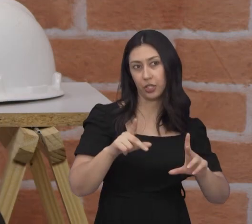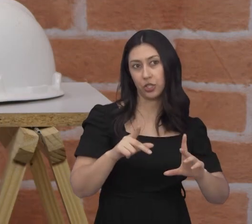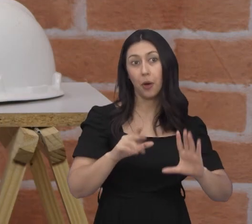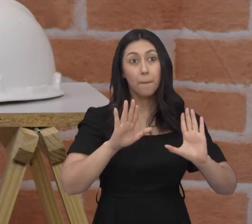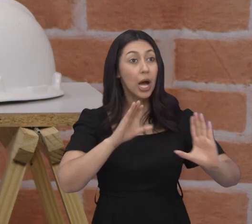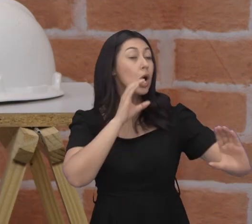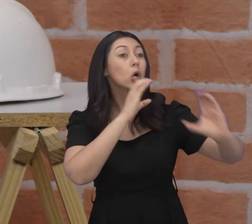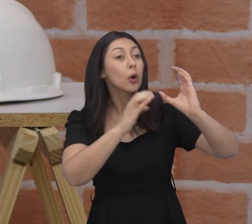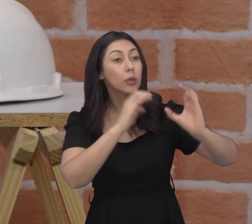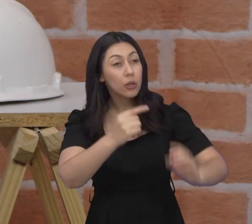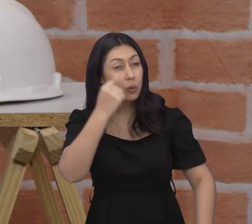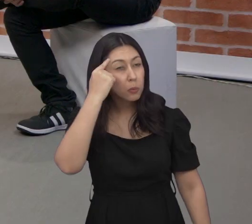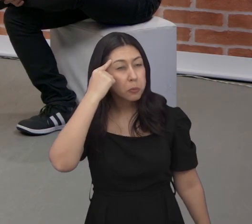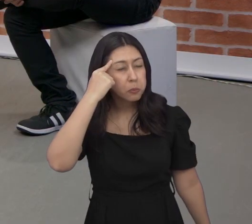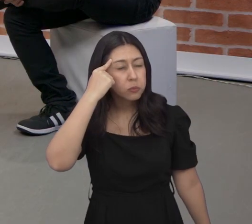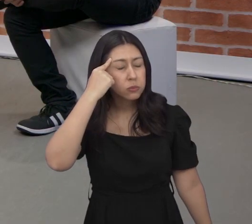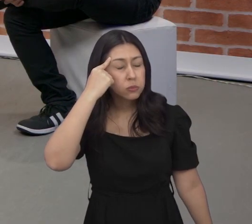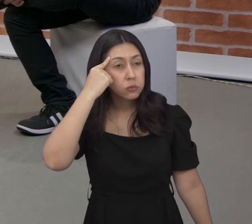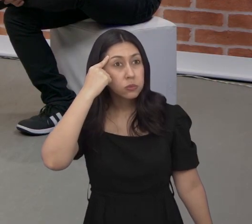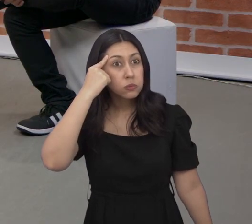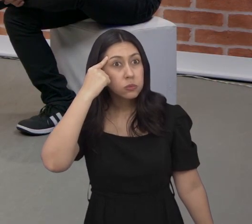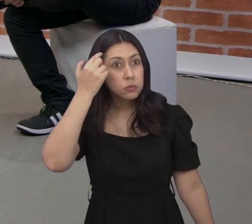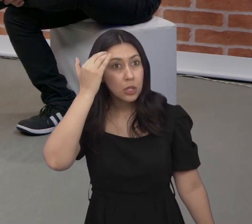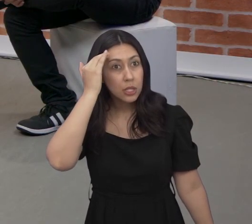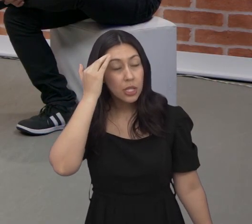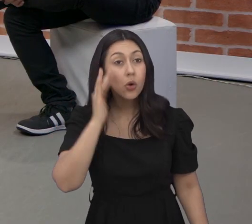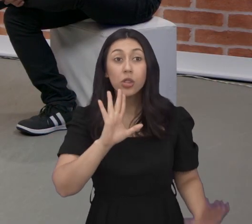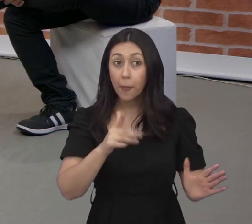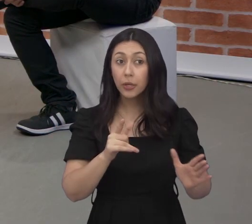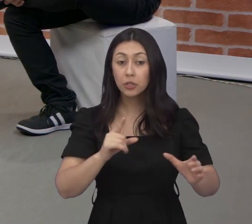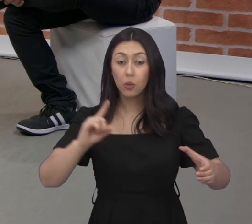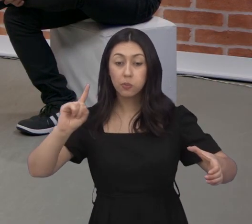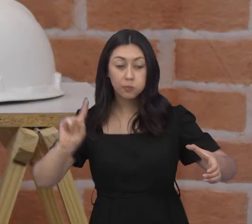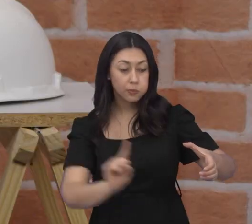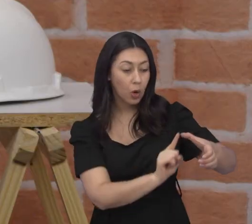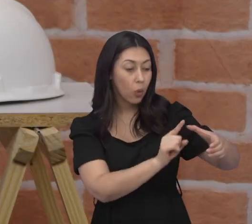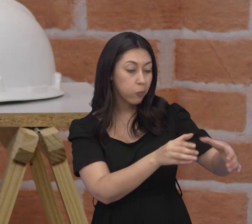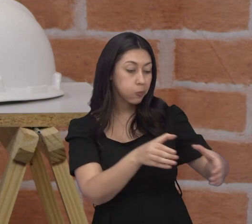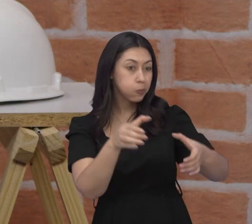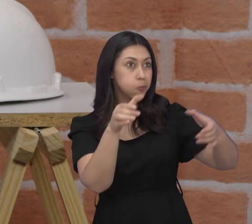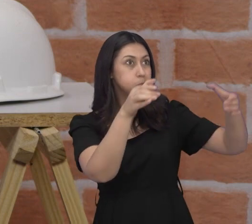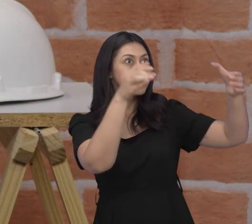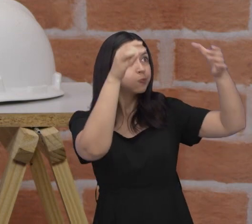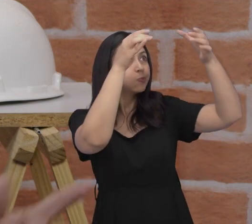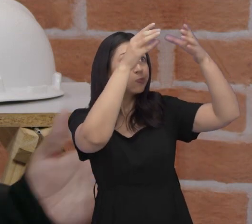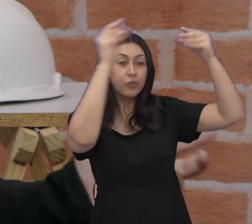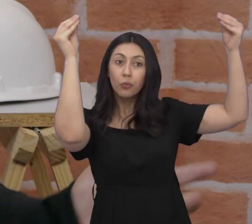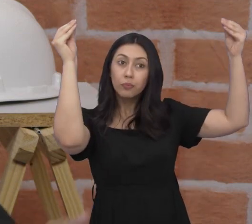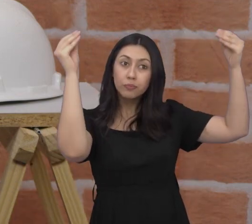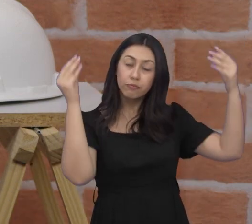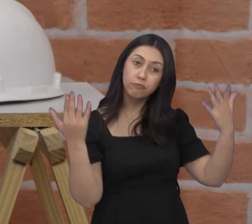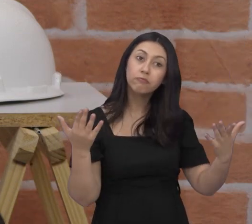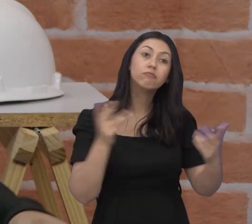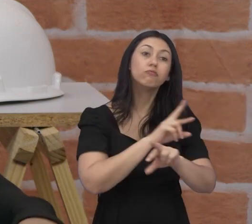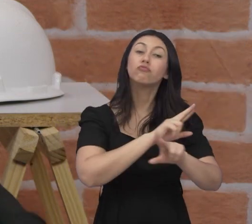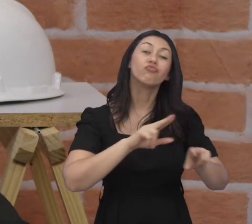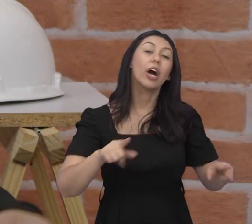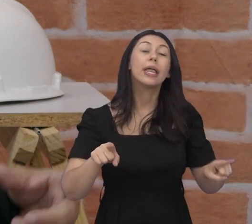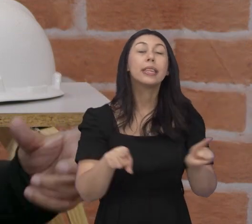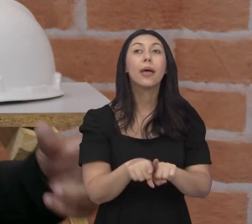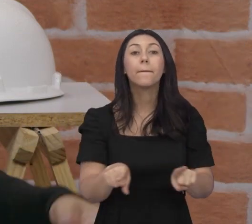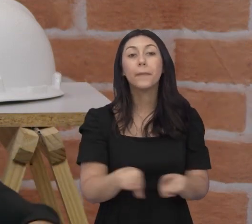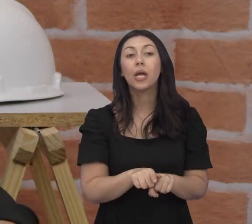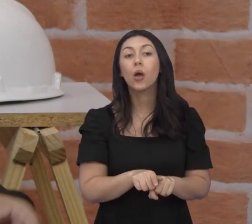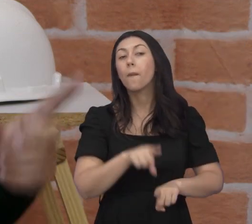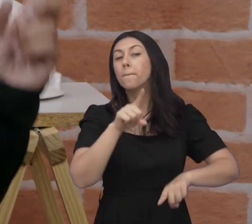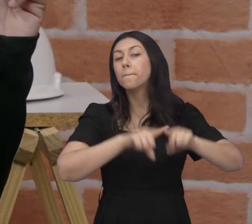entendia exatamente o que o ser estava falando. E daí o ser voltou para a nave, subiu de novo e foi embora. Caraca! E tem vários casos. Tem caso, por exemplo,